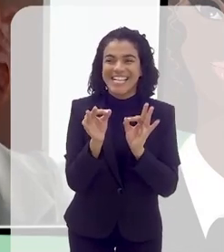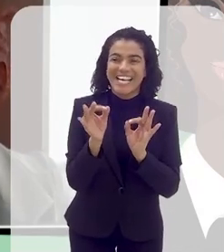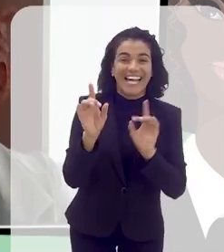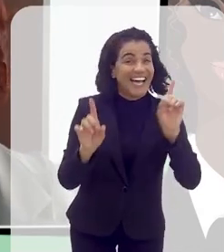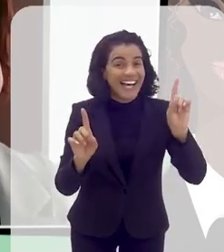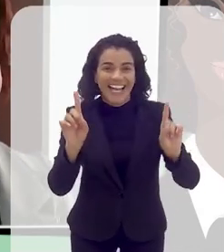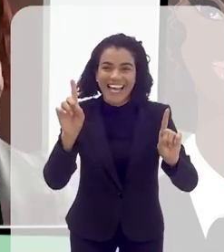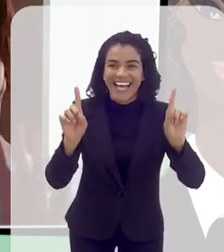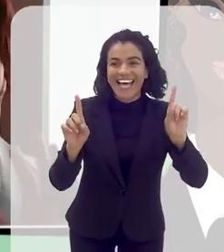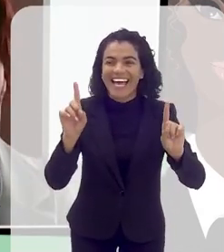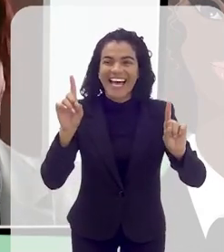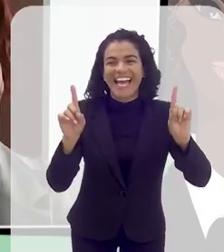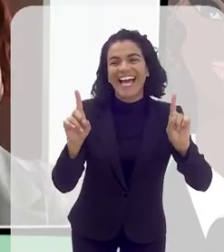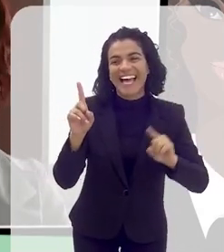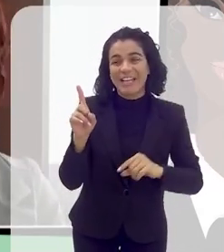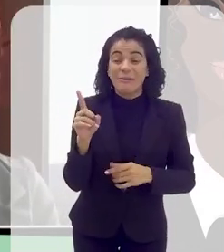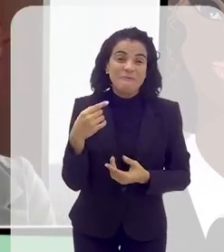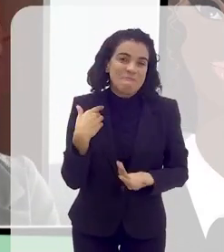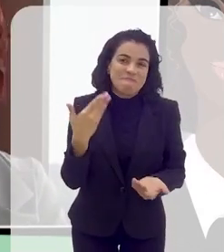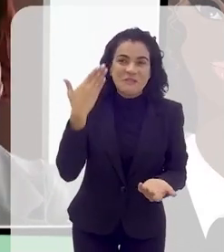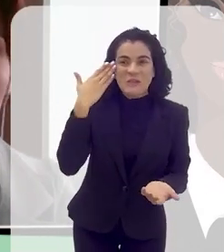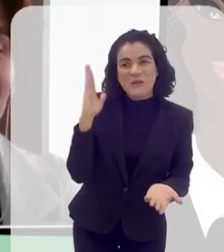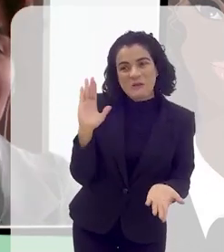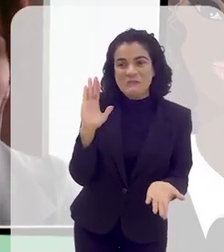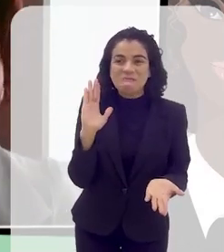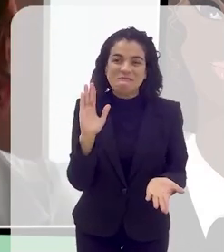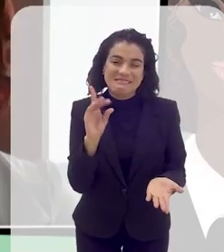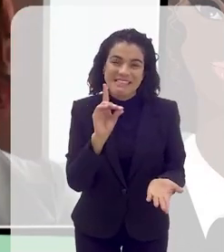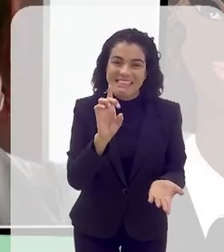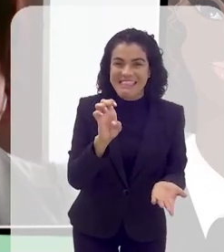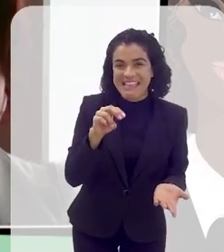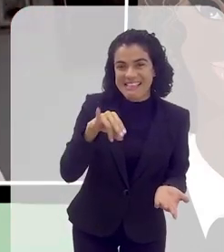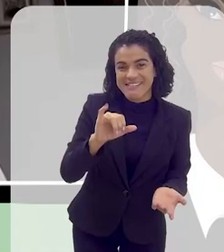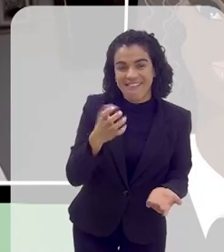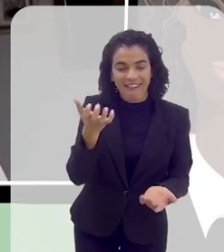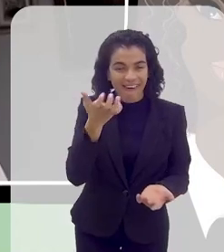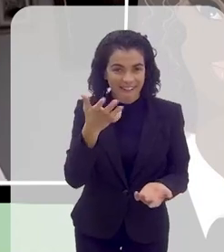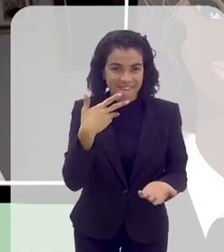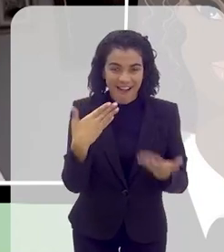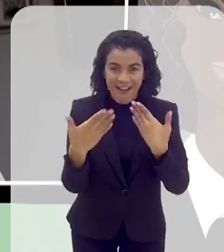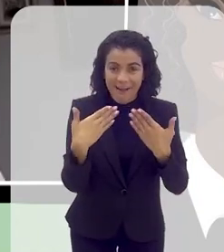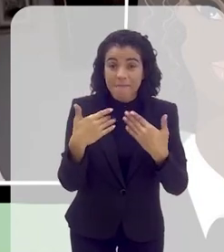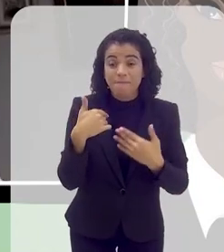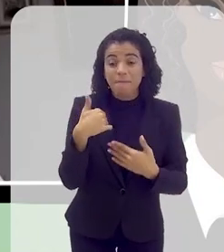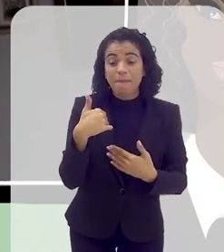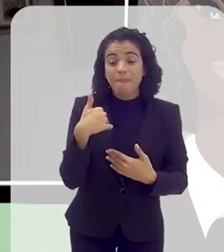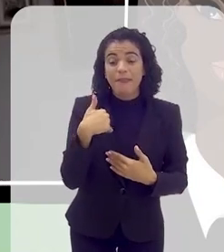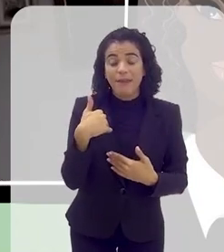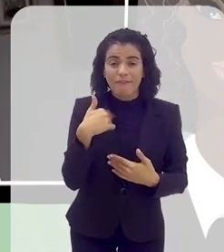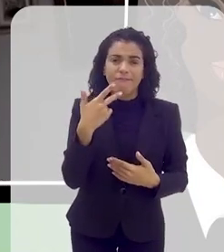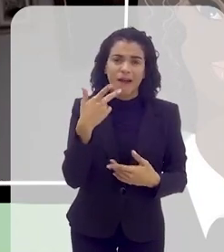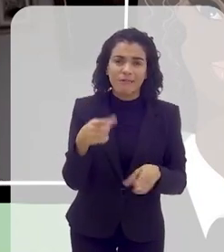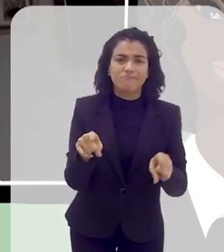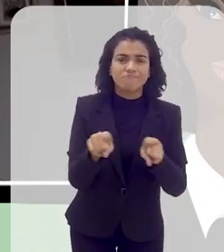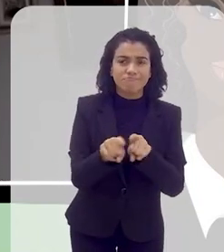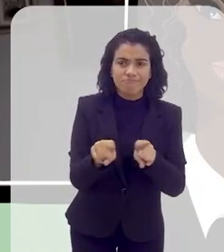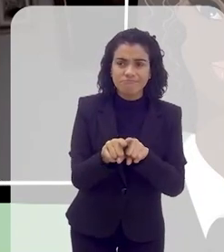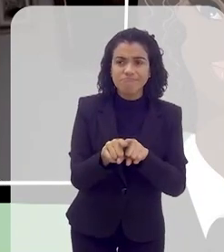Pois Isso é é. Bom, conta de desculpe. bilhões, assim, né? Não sei se a Denise quer falar, mas eu falo